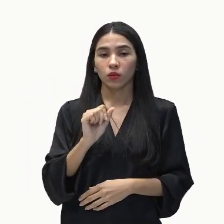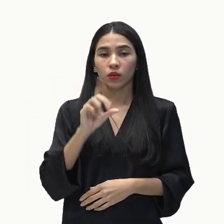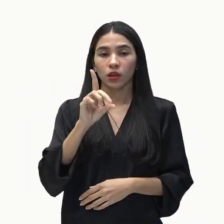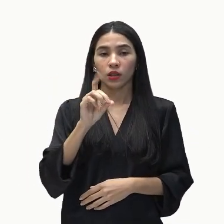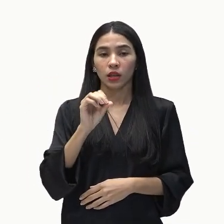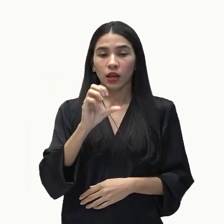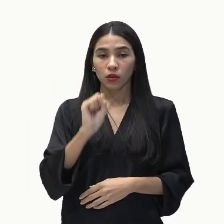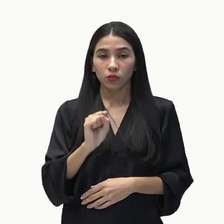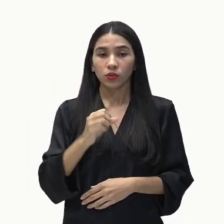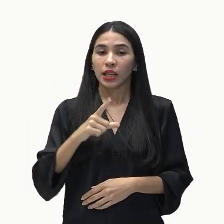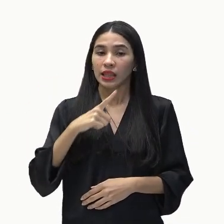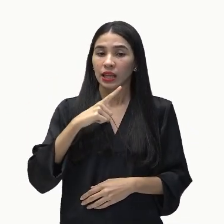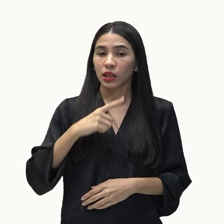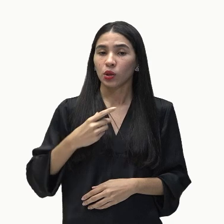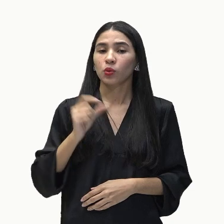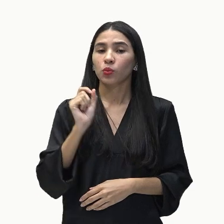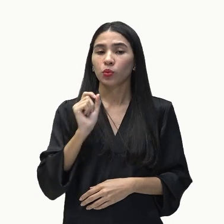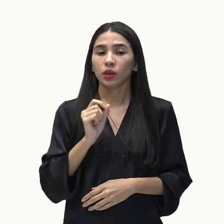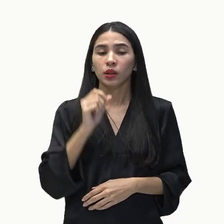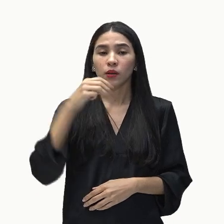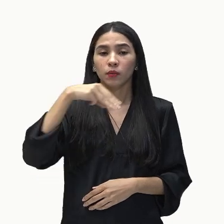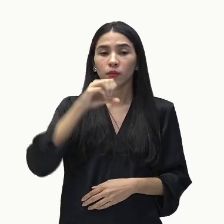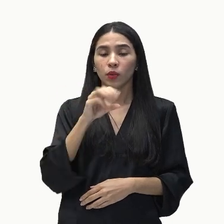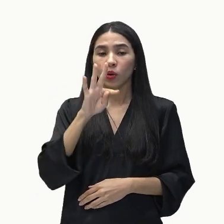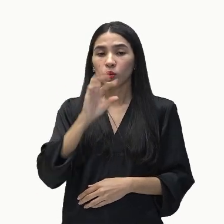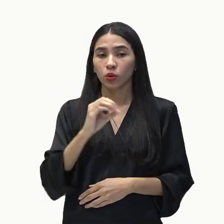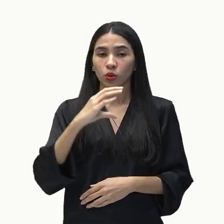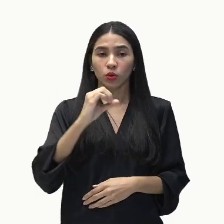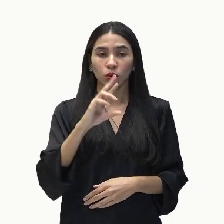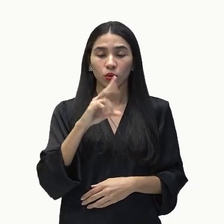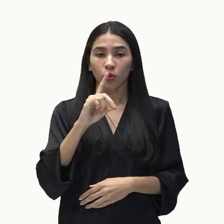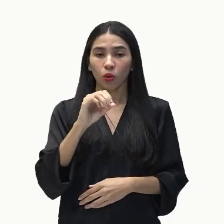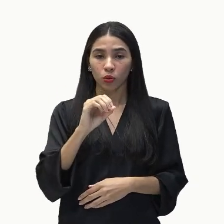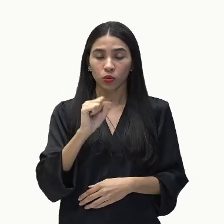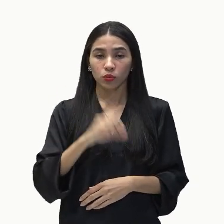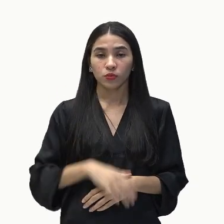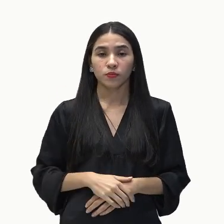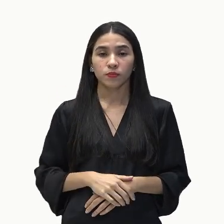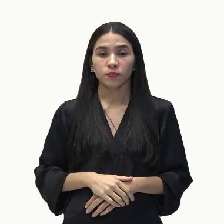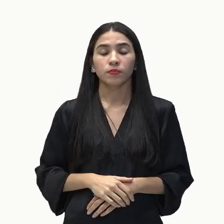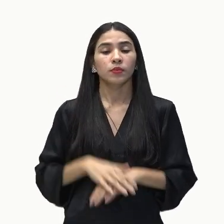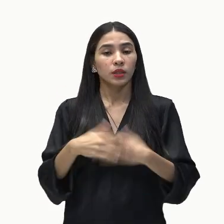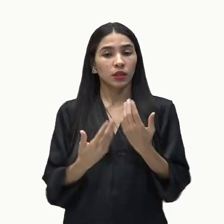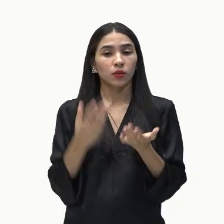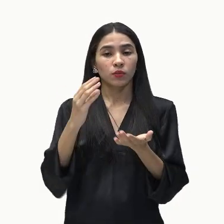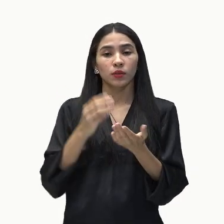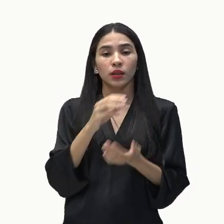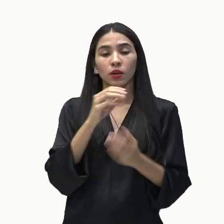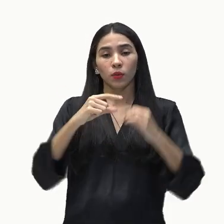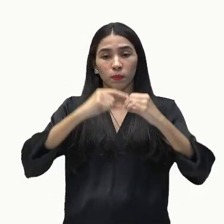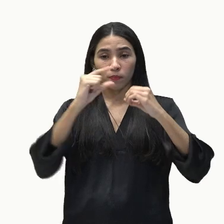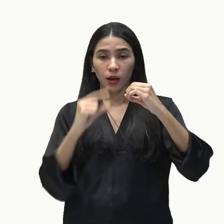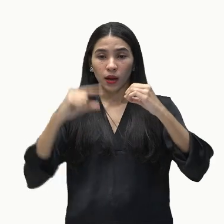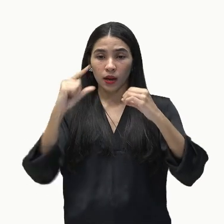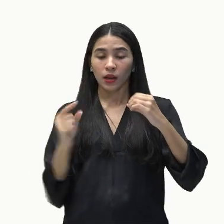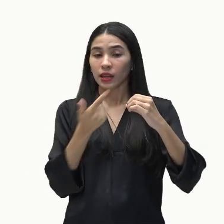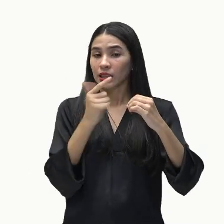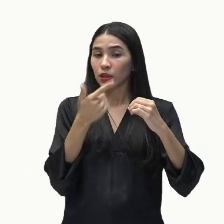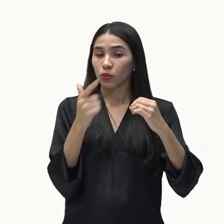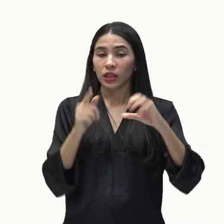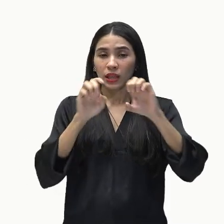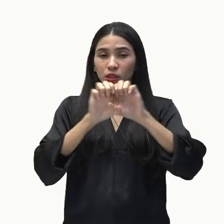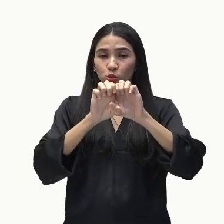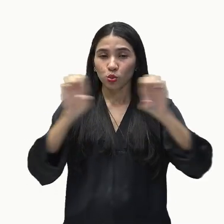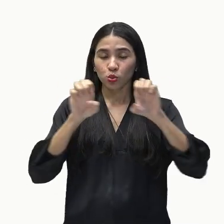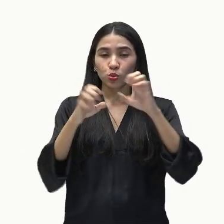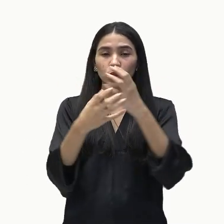notocorda. Nesse caso aí, os invertebrados eles vão ter a ausência dessa estrutura, por isso que eles não estão classificados como cordados. E